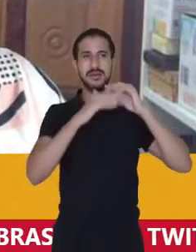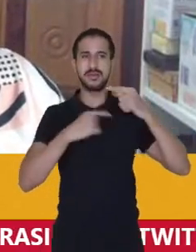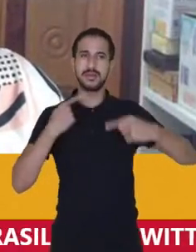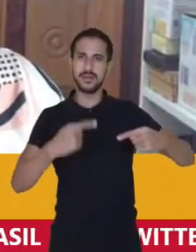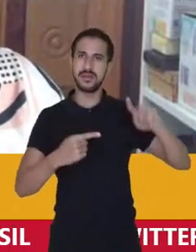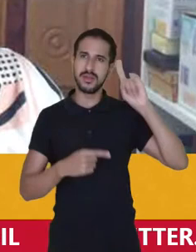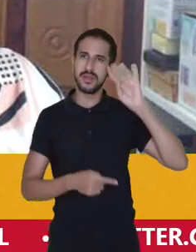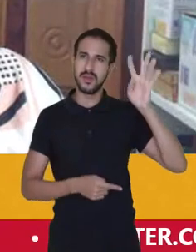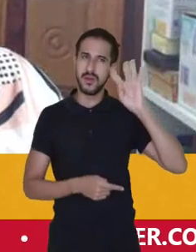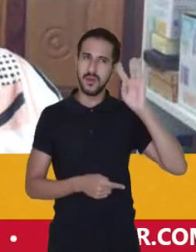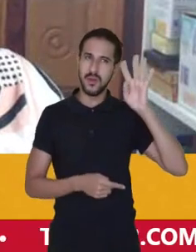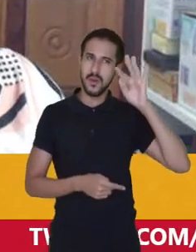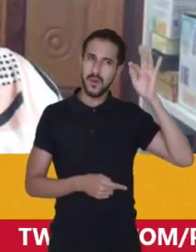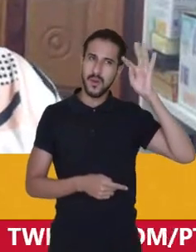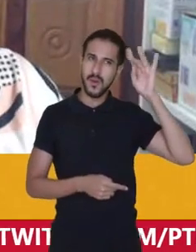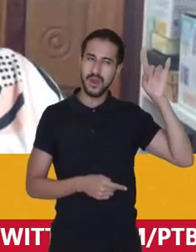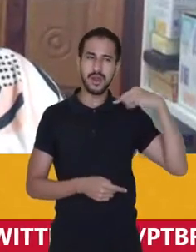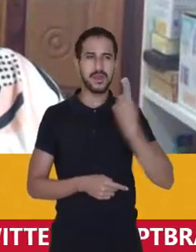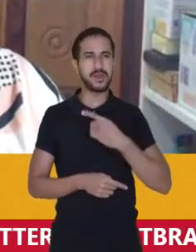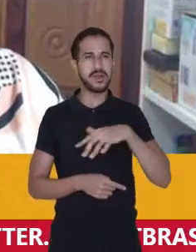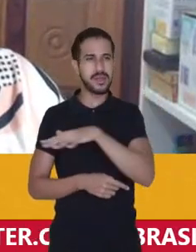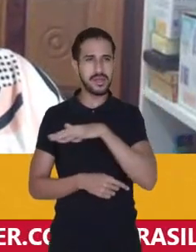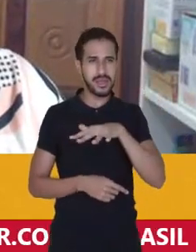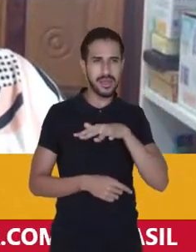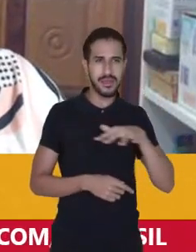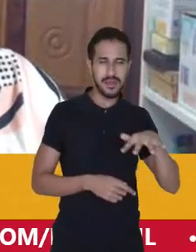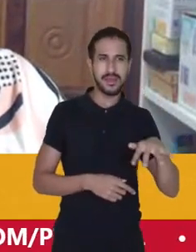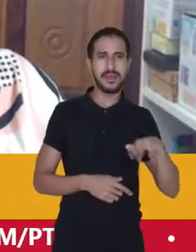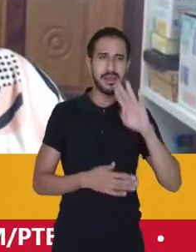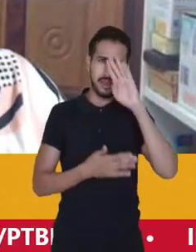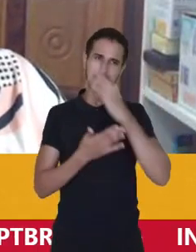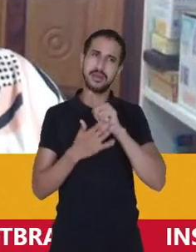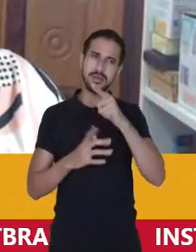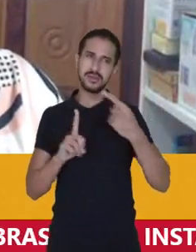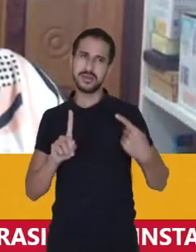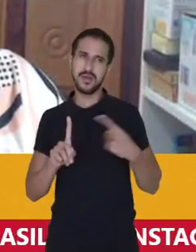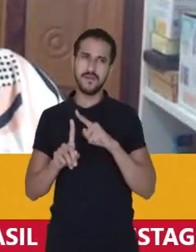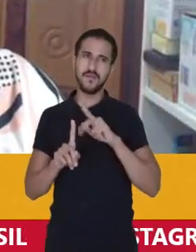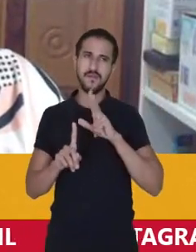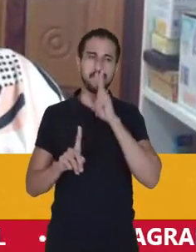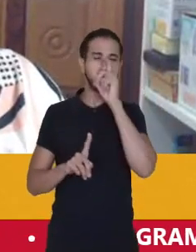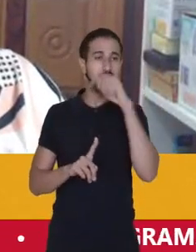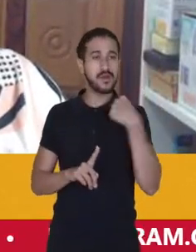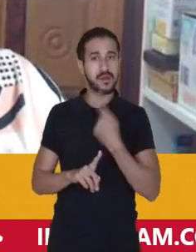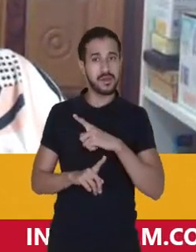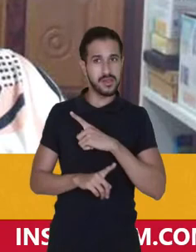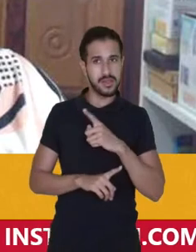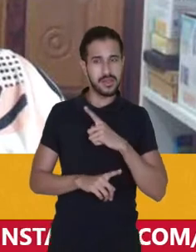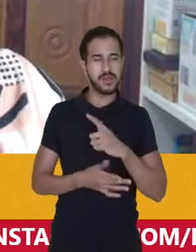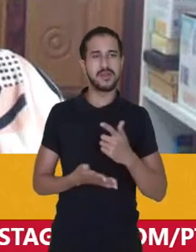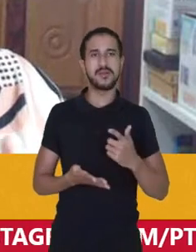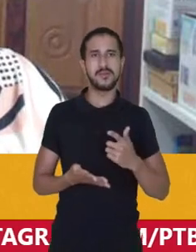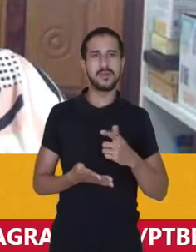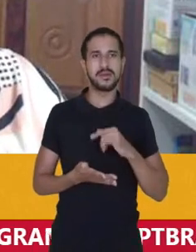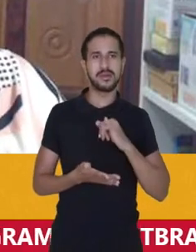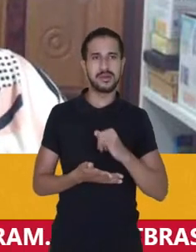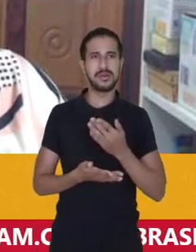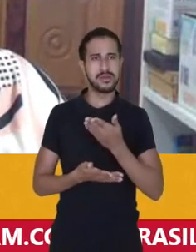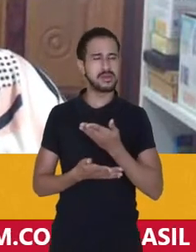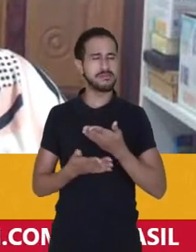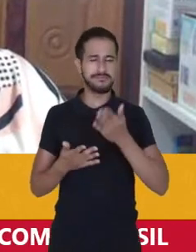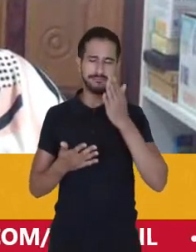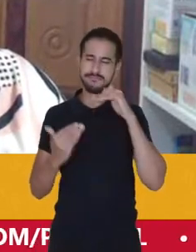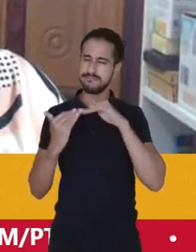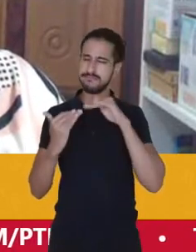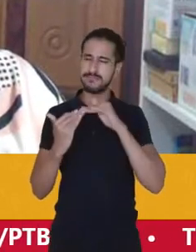teórica, né? Isso, nos nossos espaços. Então, acho que esse é um desafio enorme que nós temos e acho que isso, se você está coberto